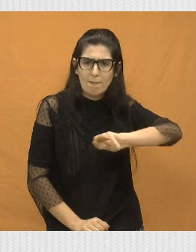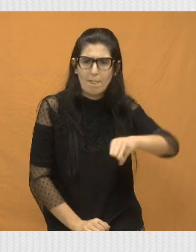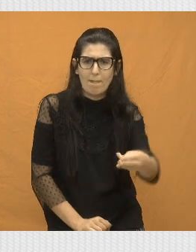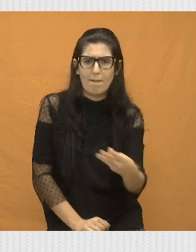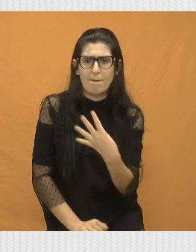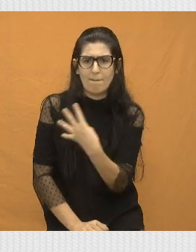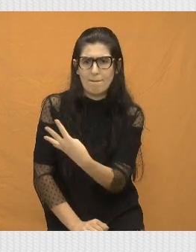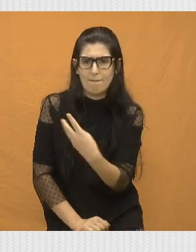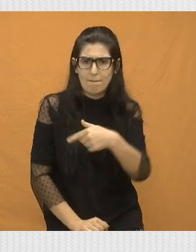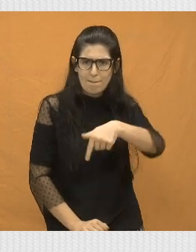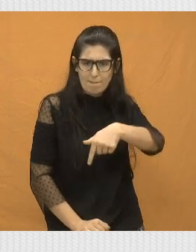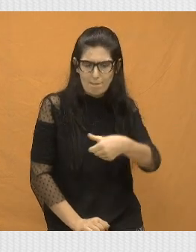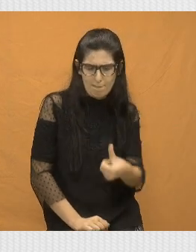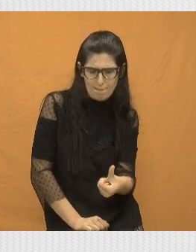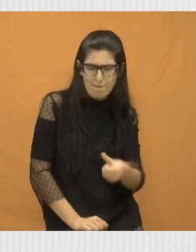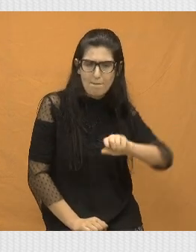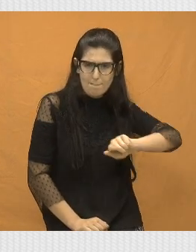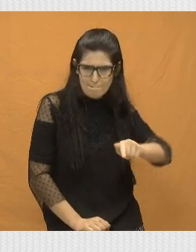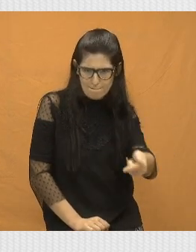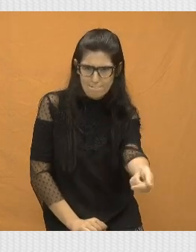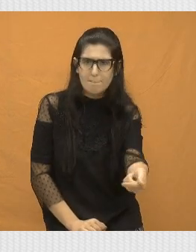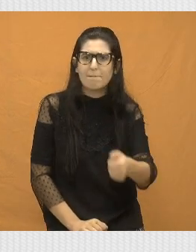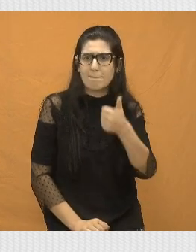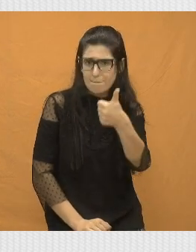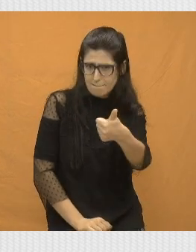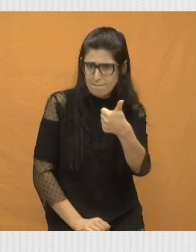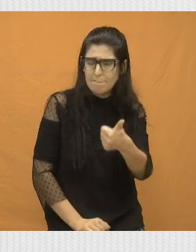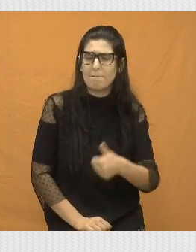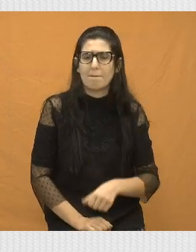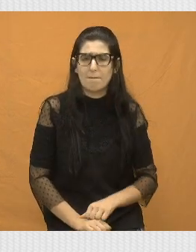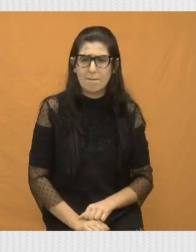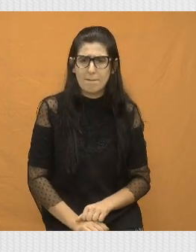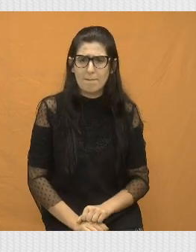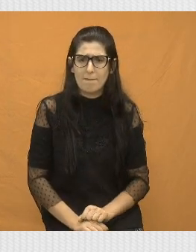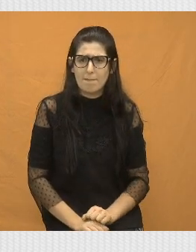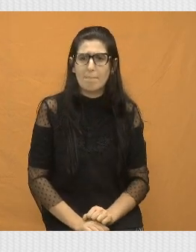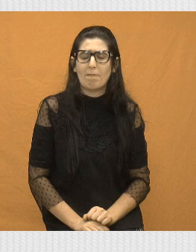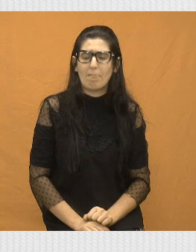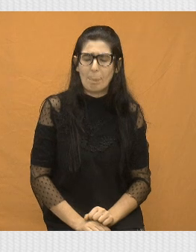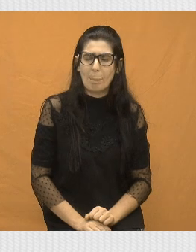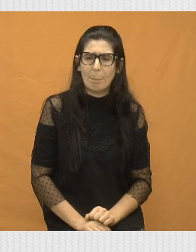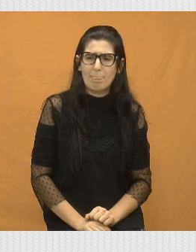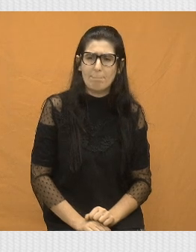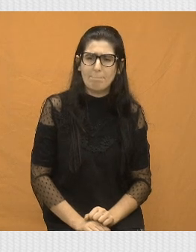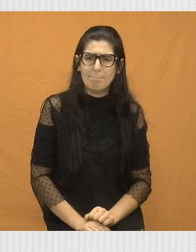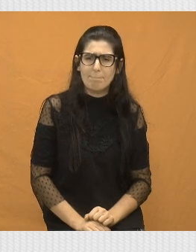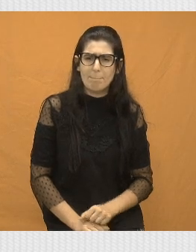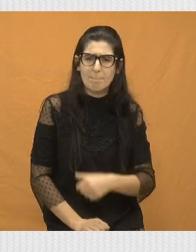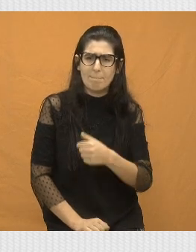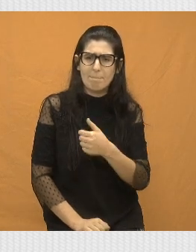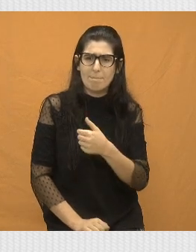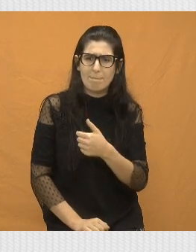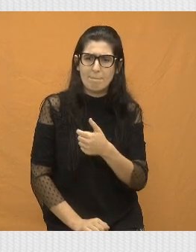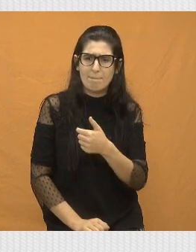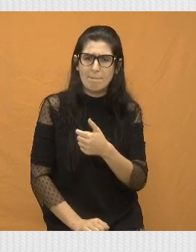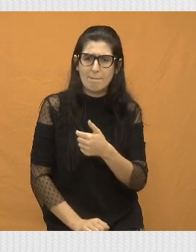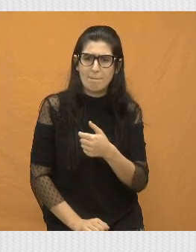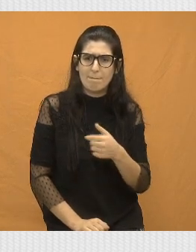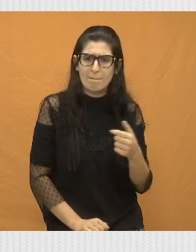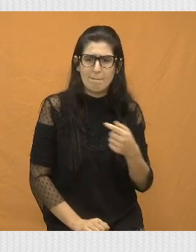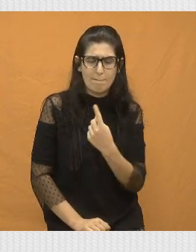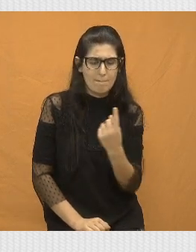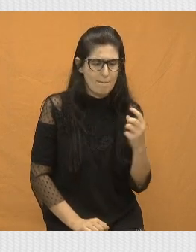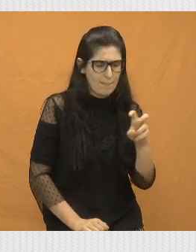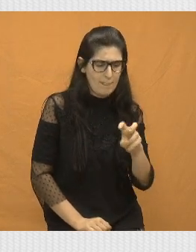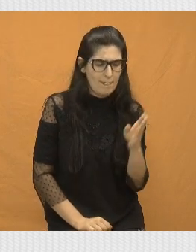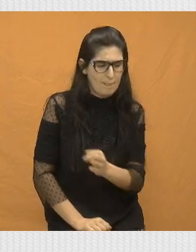48.476.000, até, nesse ponto, ultrapassando significativamente ao percentual inicial de 15%,